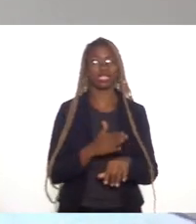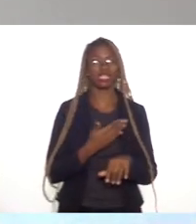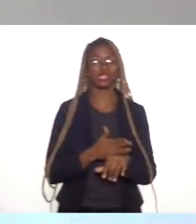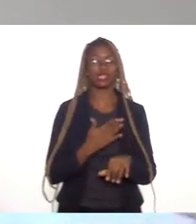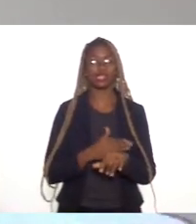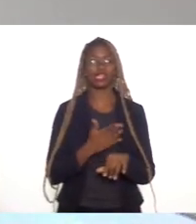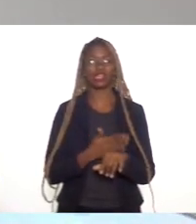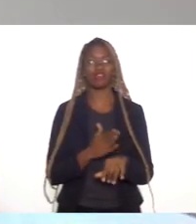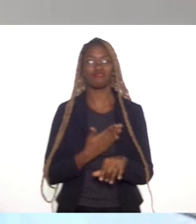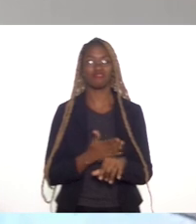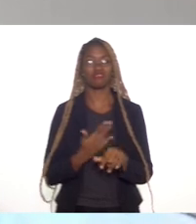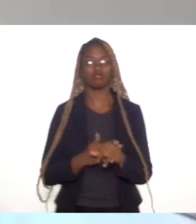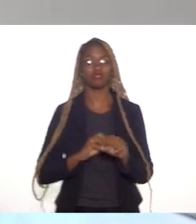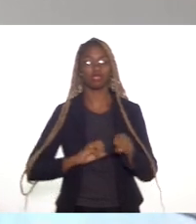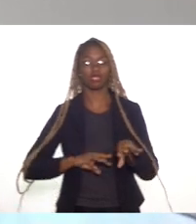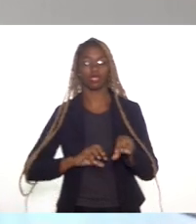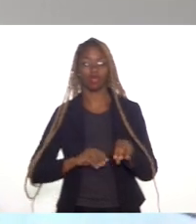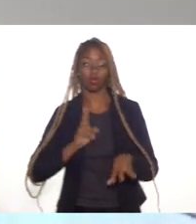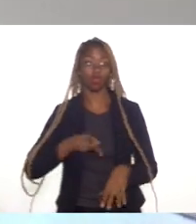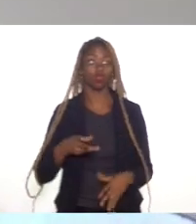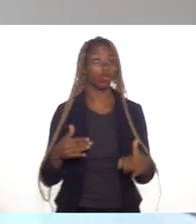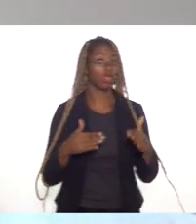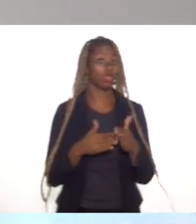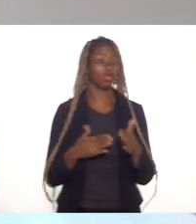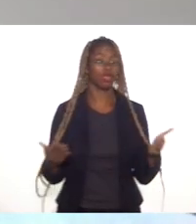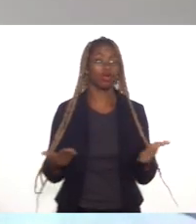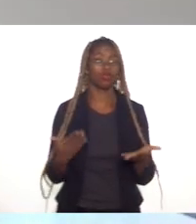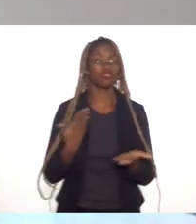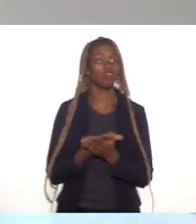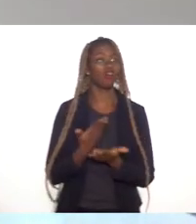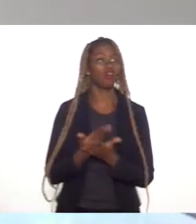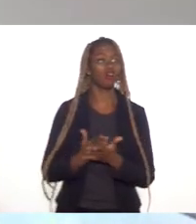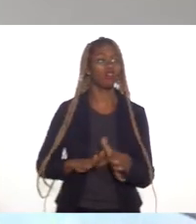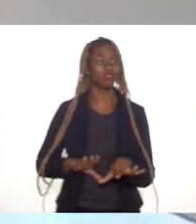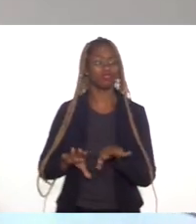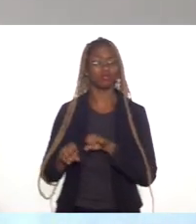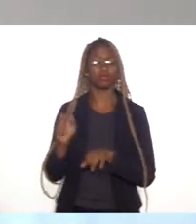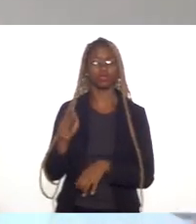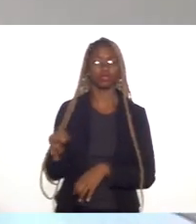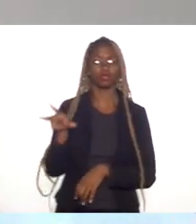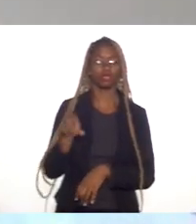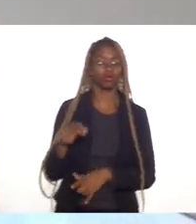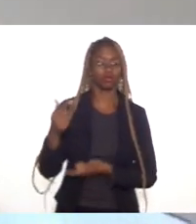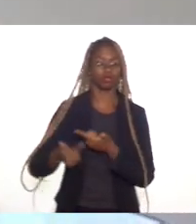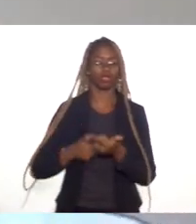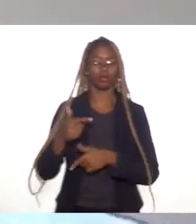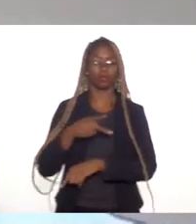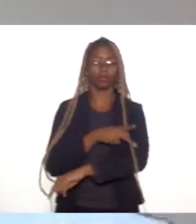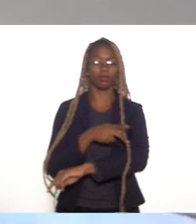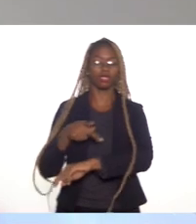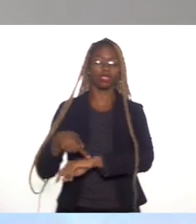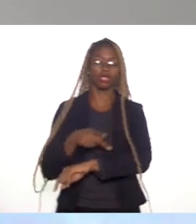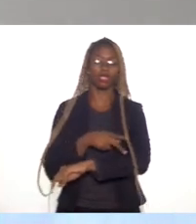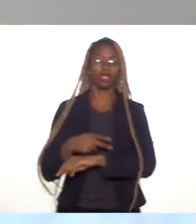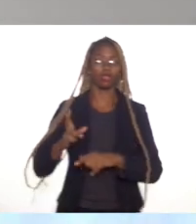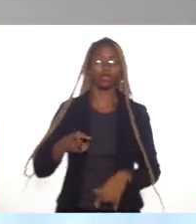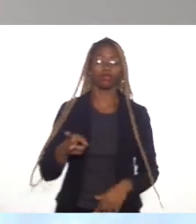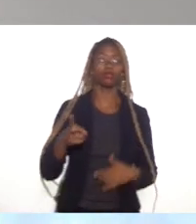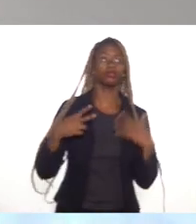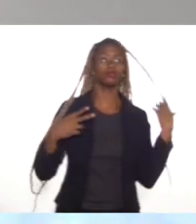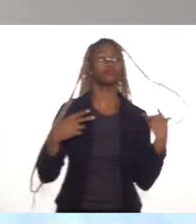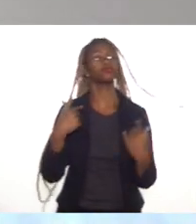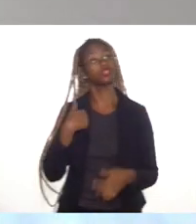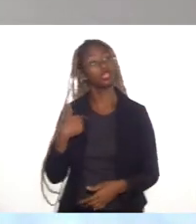continua causando atividade educacional, às aulas, à formação dos nossos alunos, ao trabalho pedagógico cotidiano, me causou